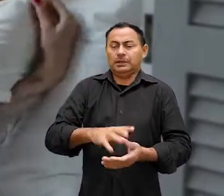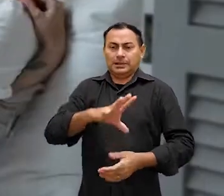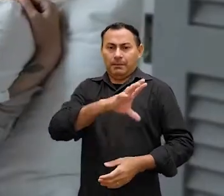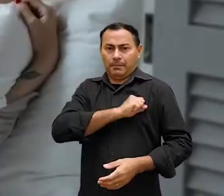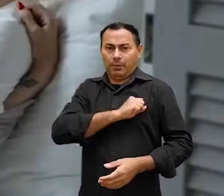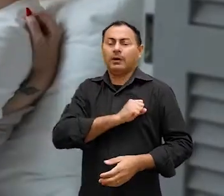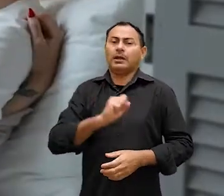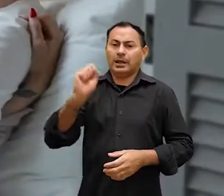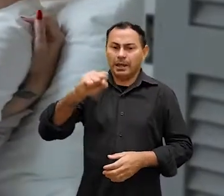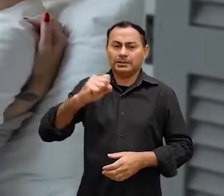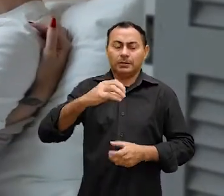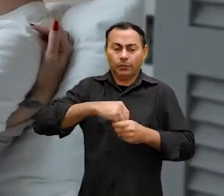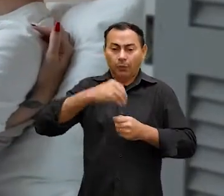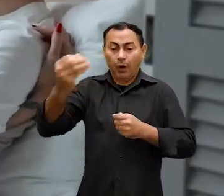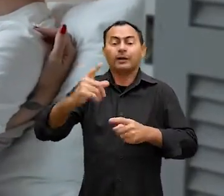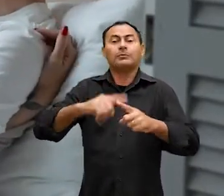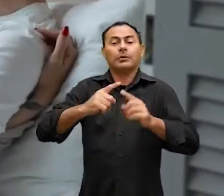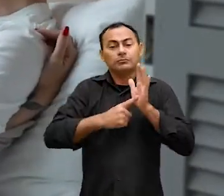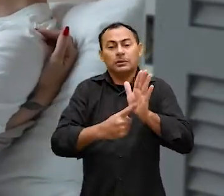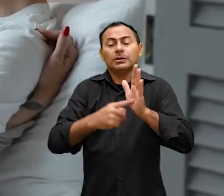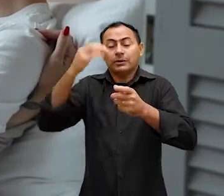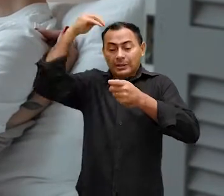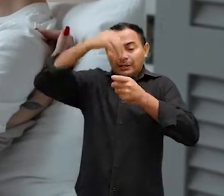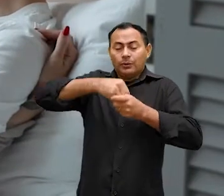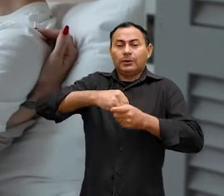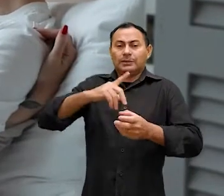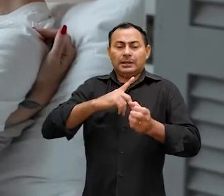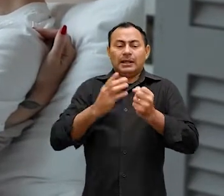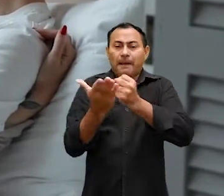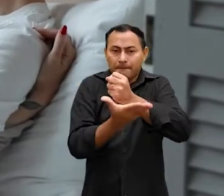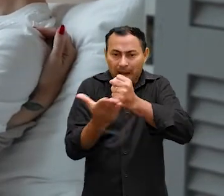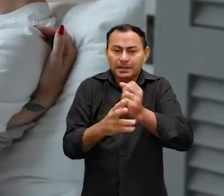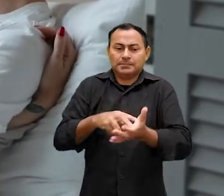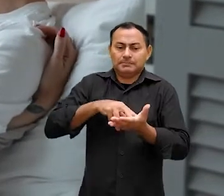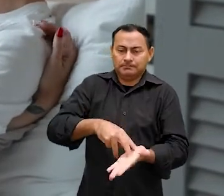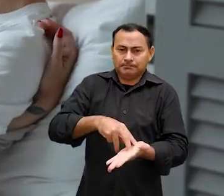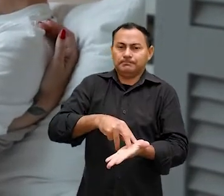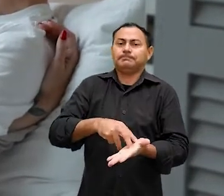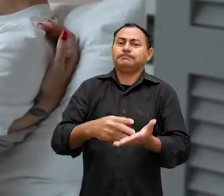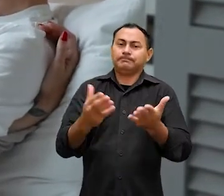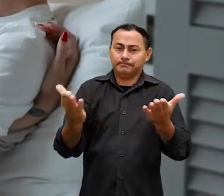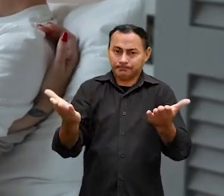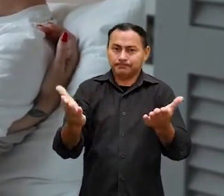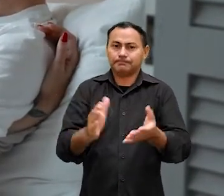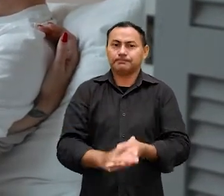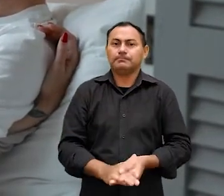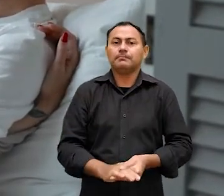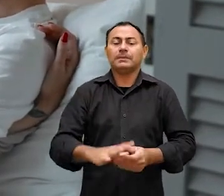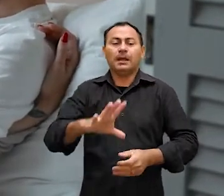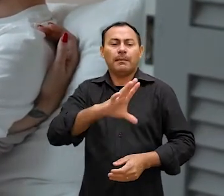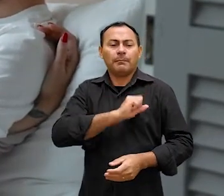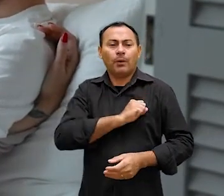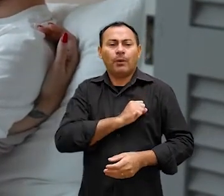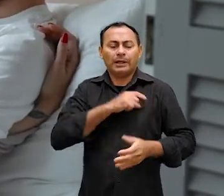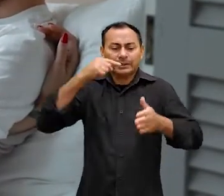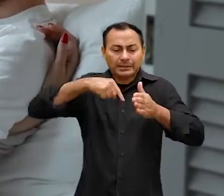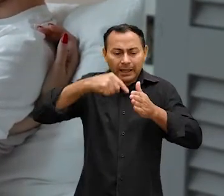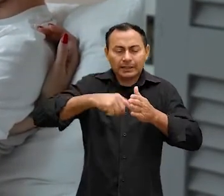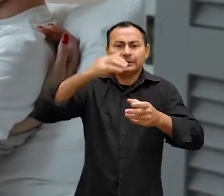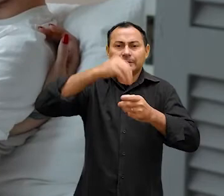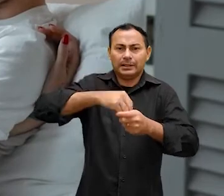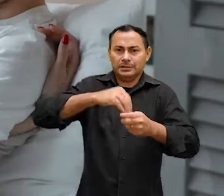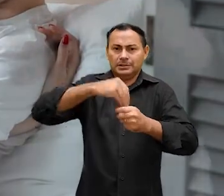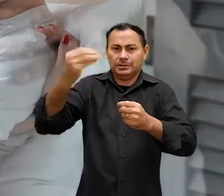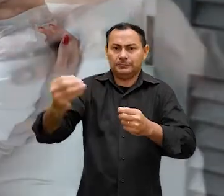amor é assim exteriormente porque o seu interior tem essa mesma constituição. Ele é um amor interno e